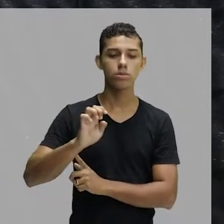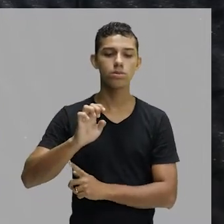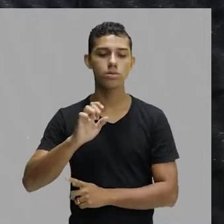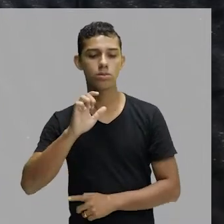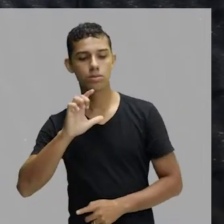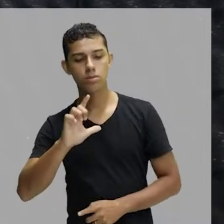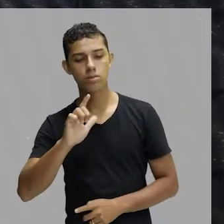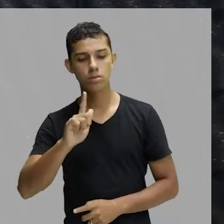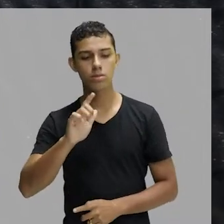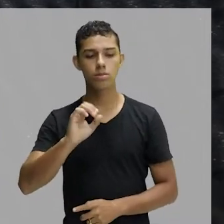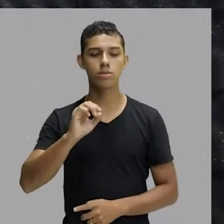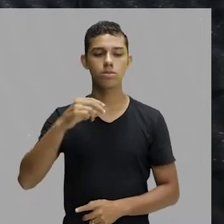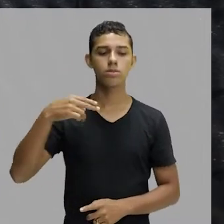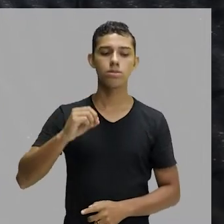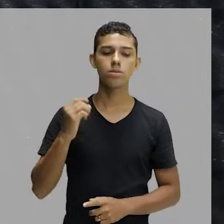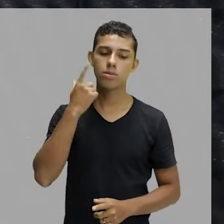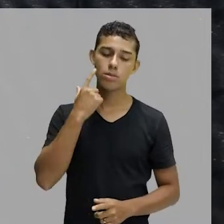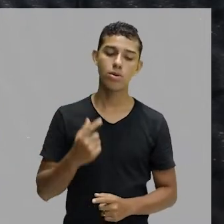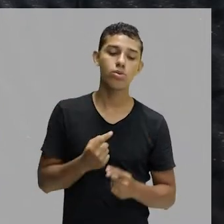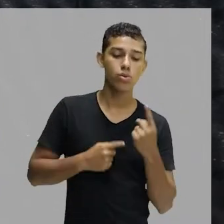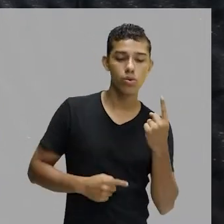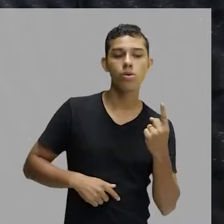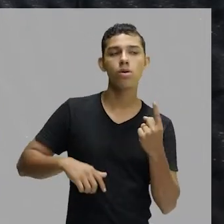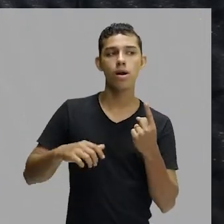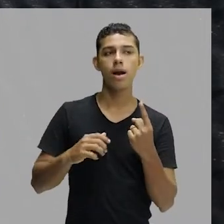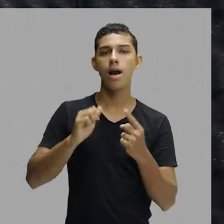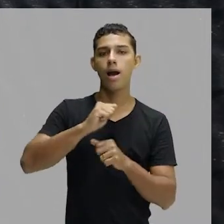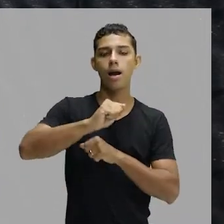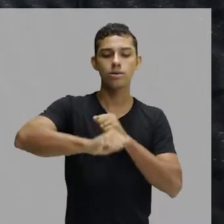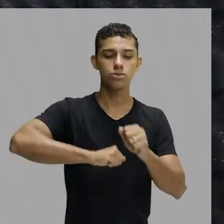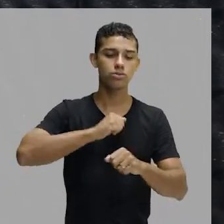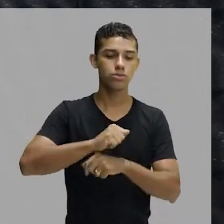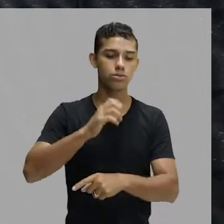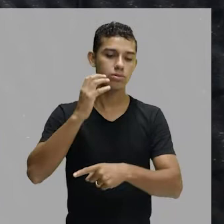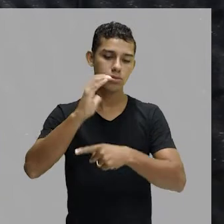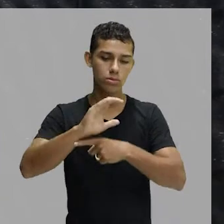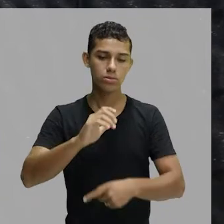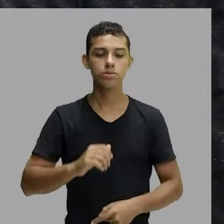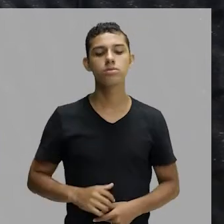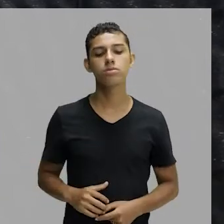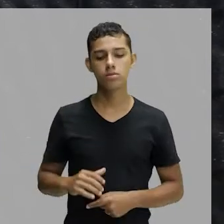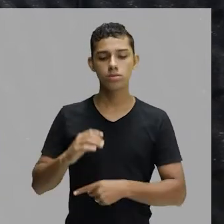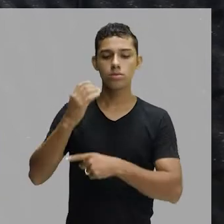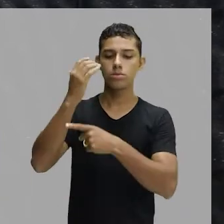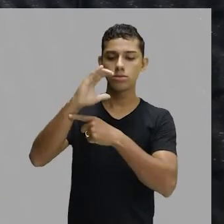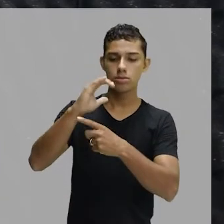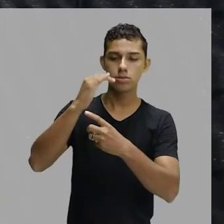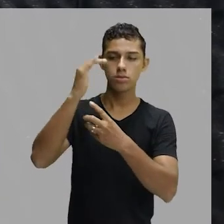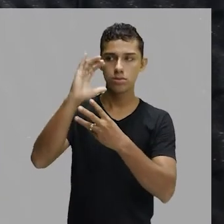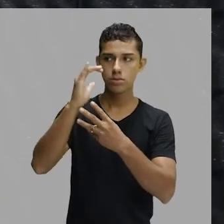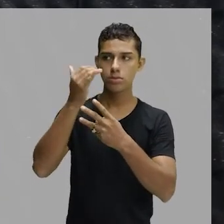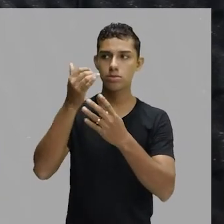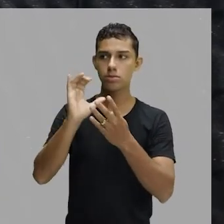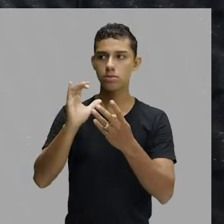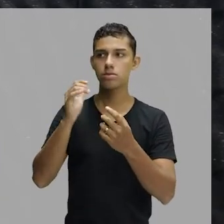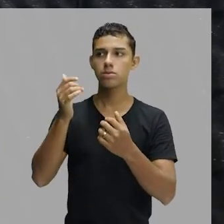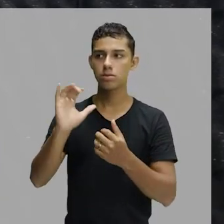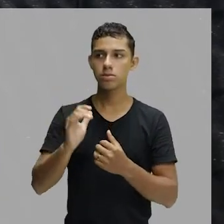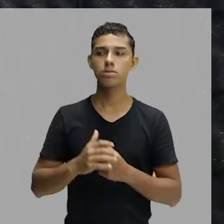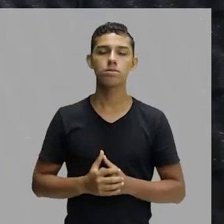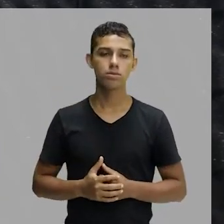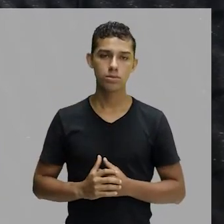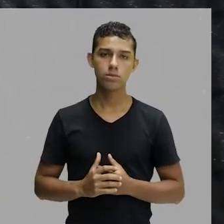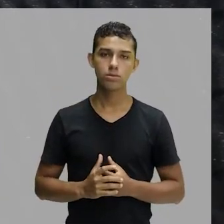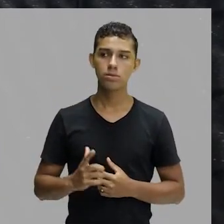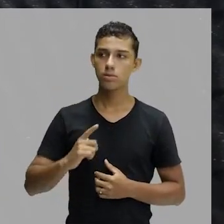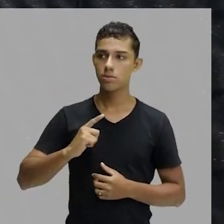do hexágono representa um átomo de carbono. Então, eu vou ter carbono, carbono, carbono, carbono, carbono,